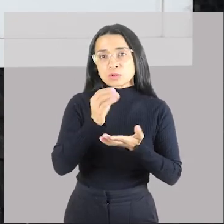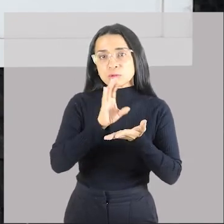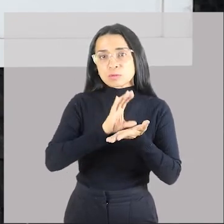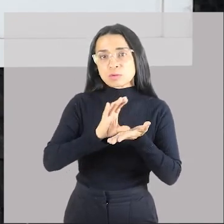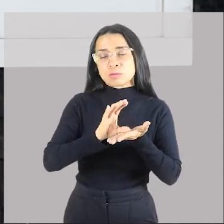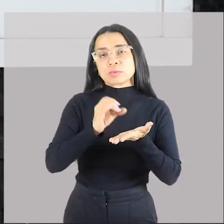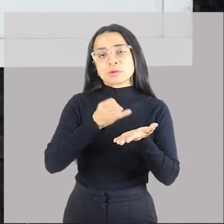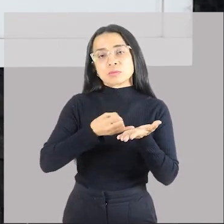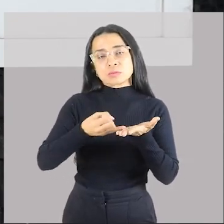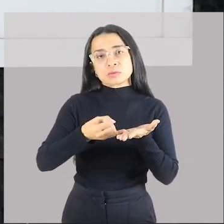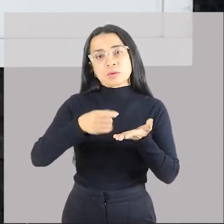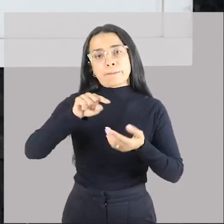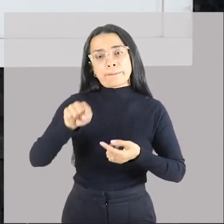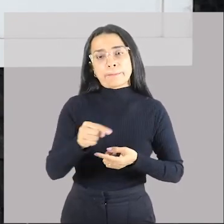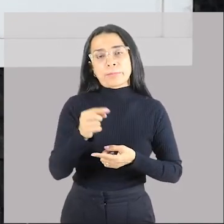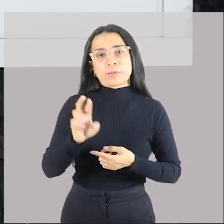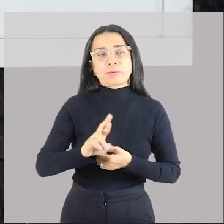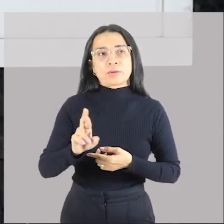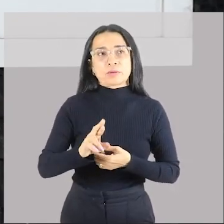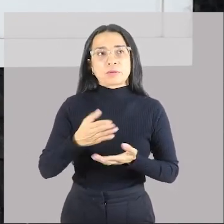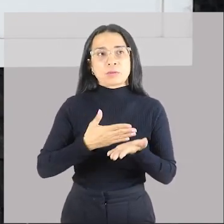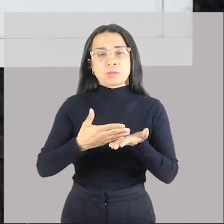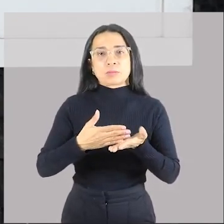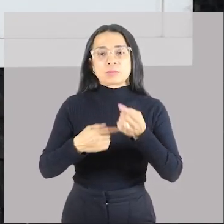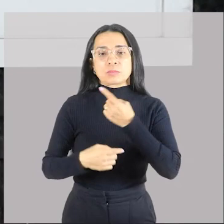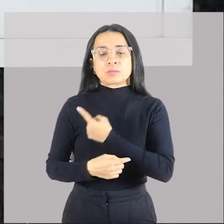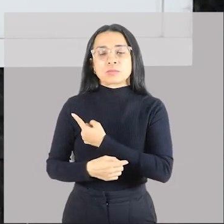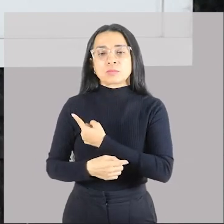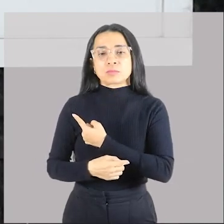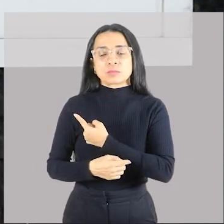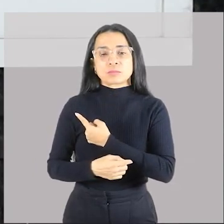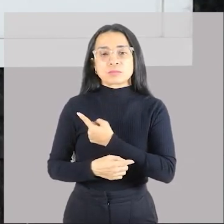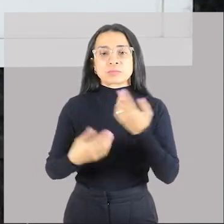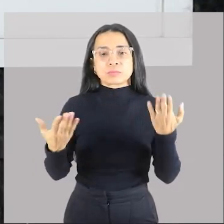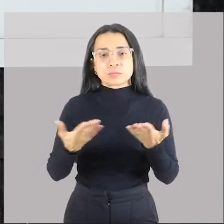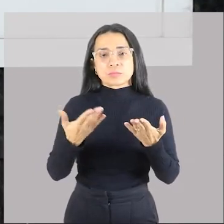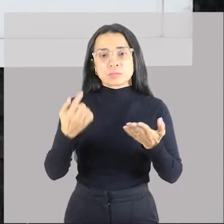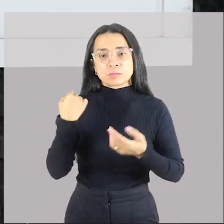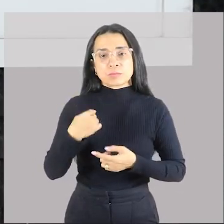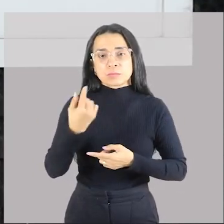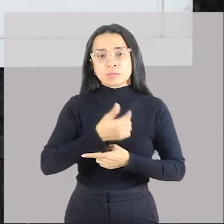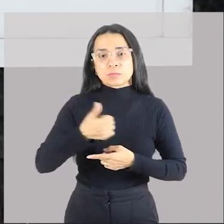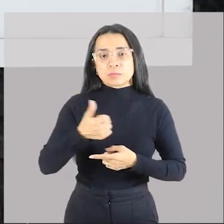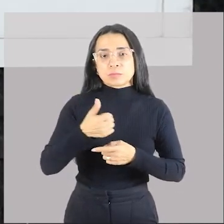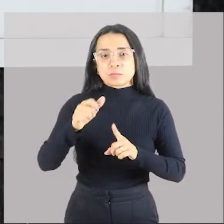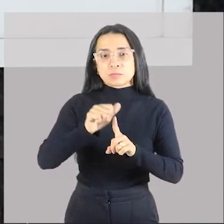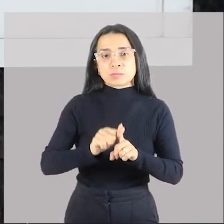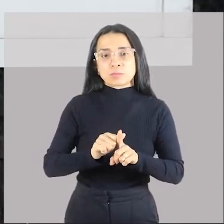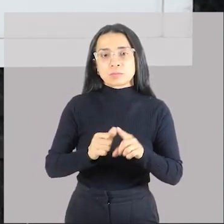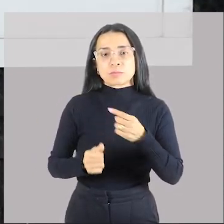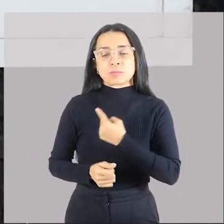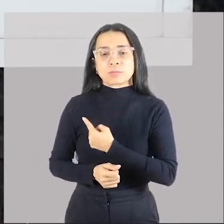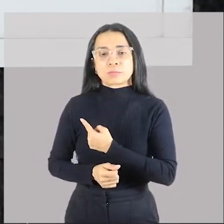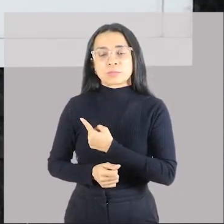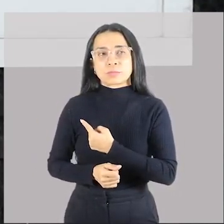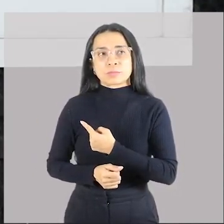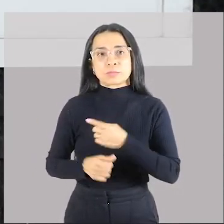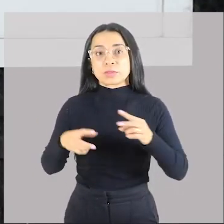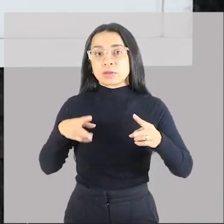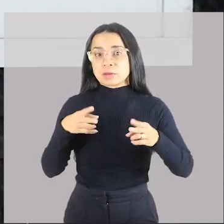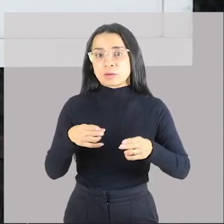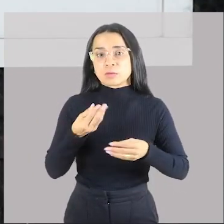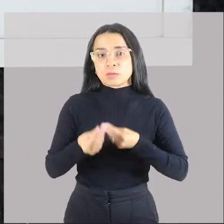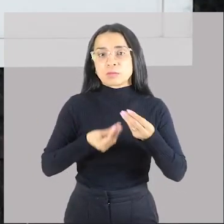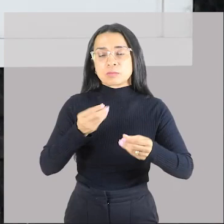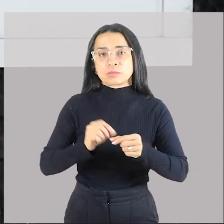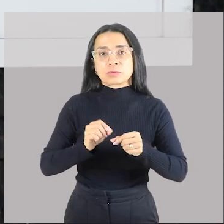Beleza, R$1.000 começou aqui. Vamos para o nosso primeiro mês, tá? Da mesma maneira que nós fizemos